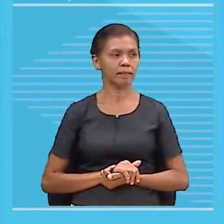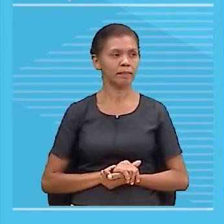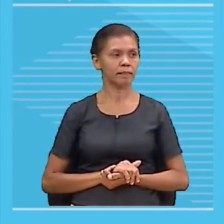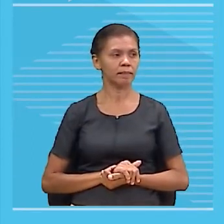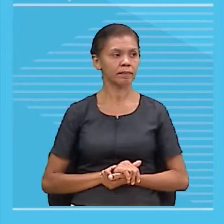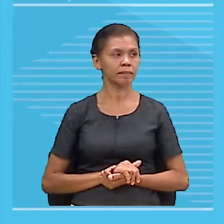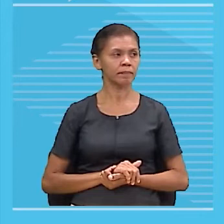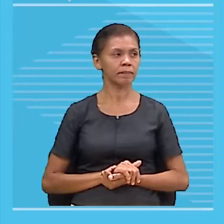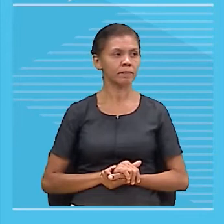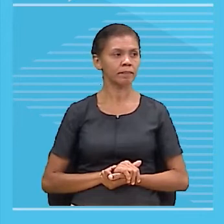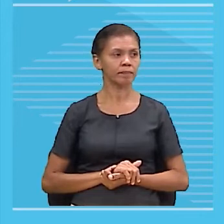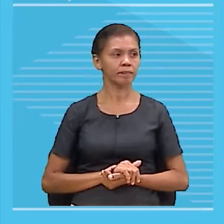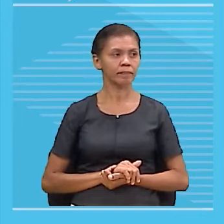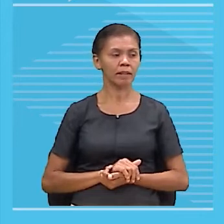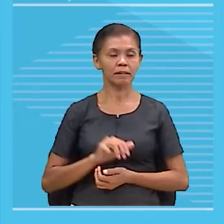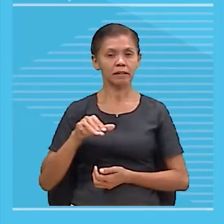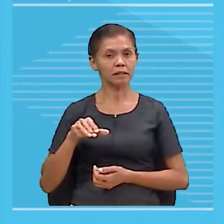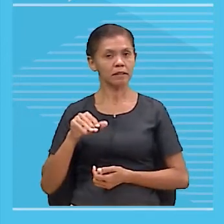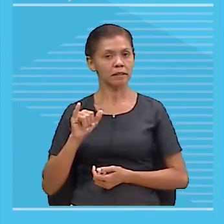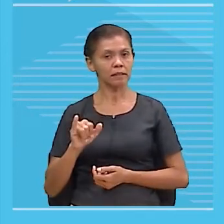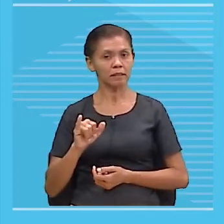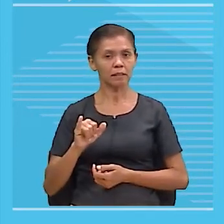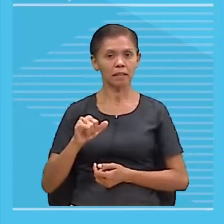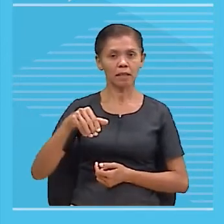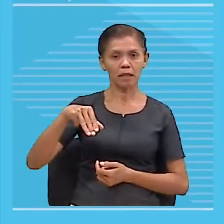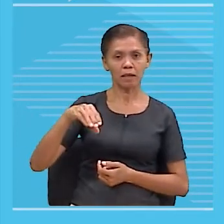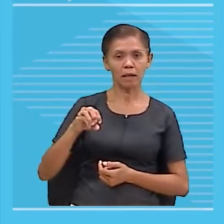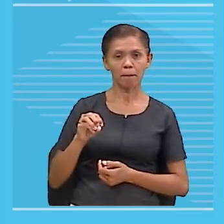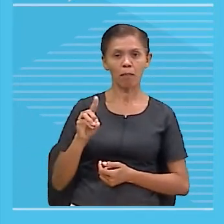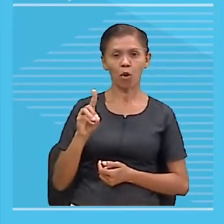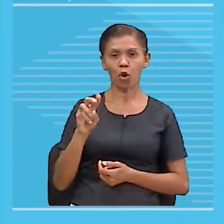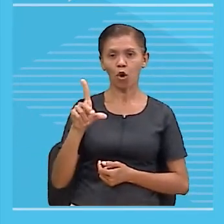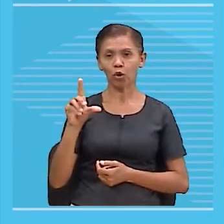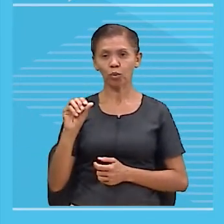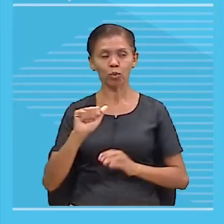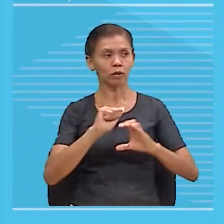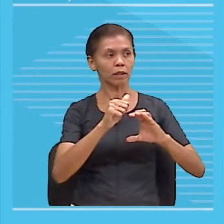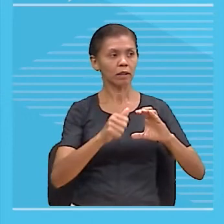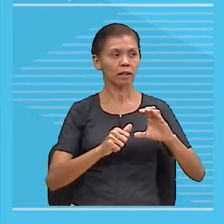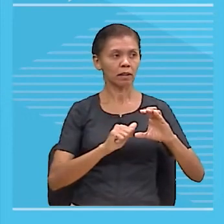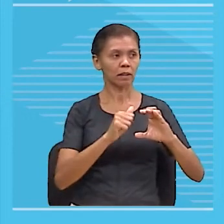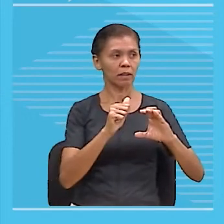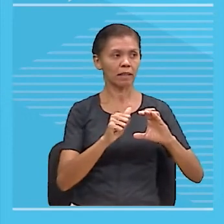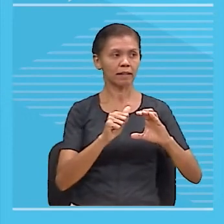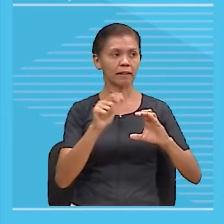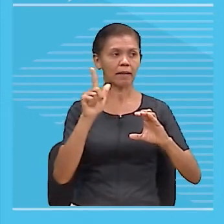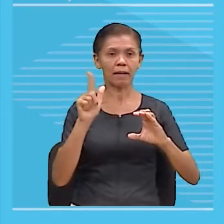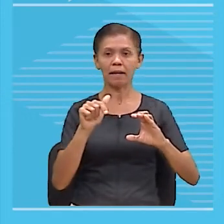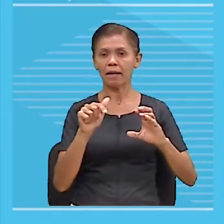elétrica, ele está pedindo a letra Q. E aí ele pede para um capacitor